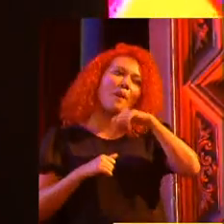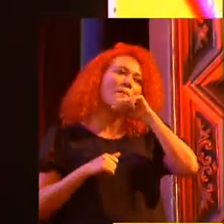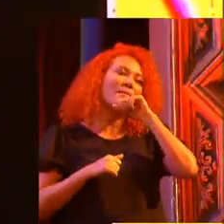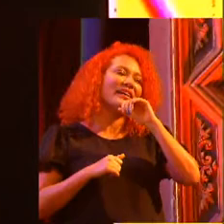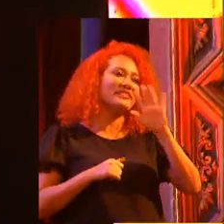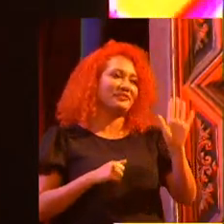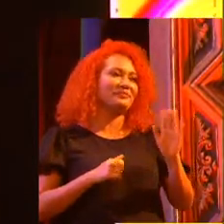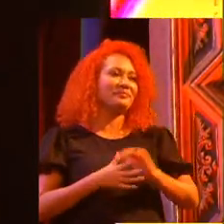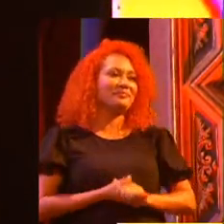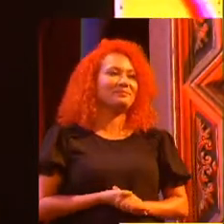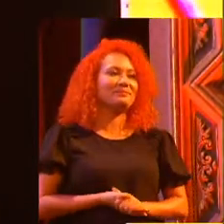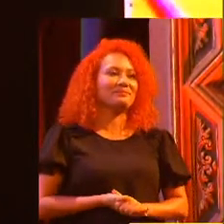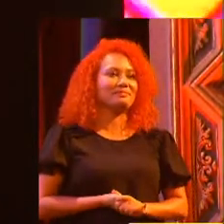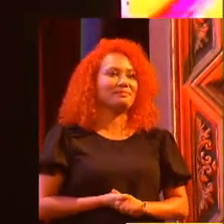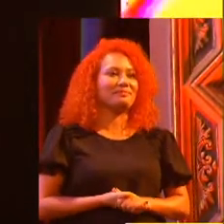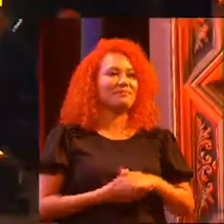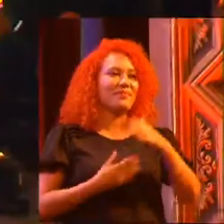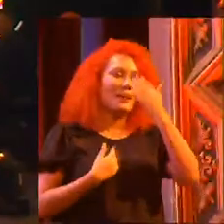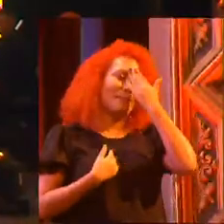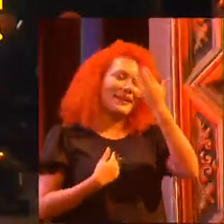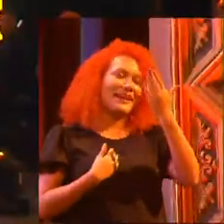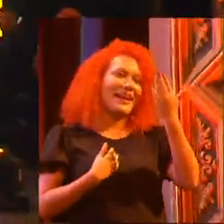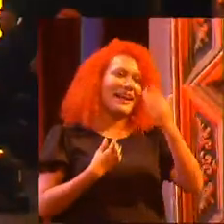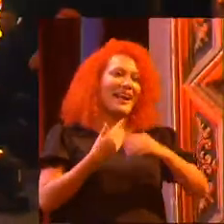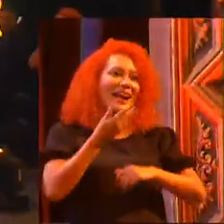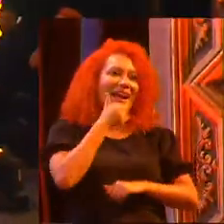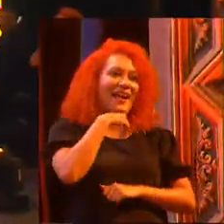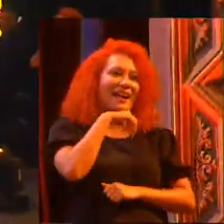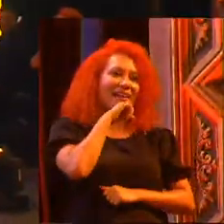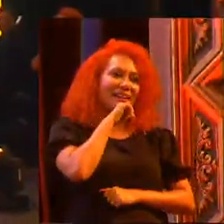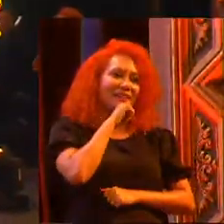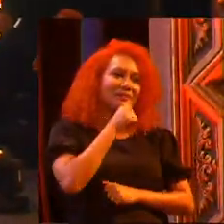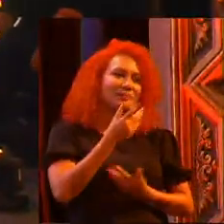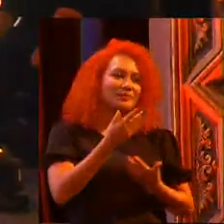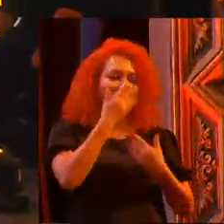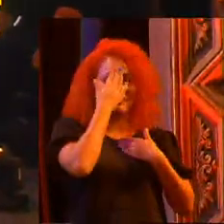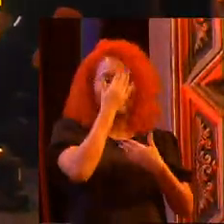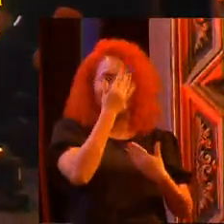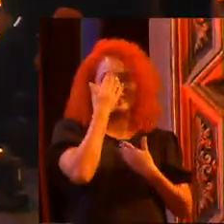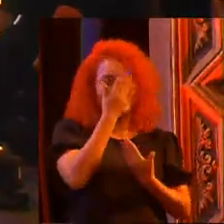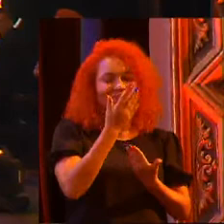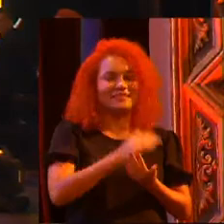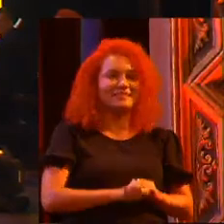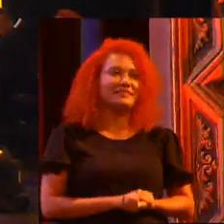André. Obrigado, pai, te amo. E é isso. Muito obrigado.